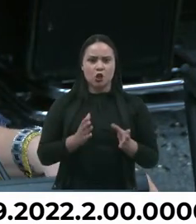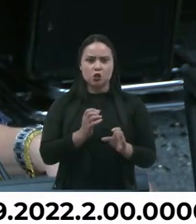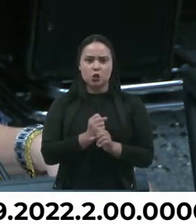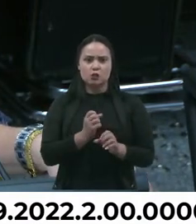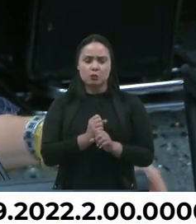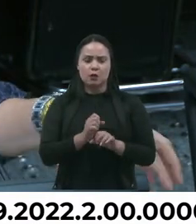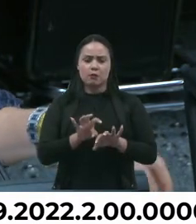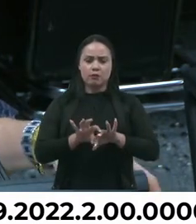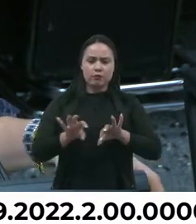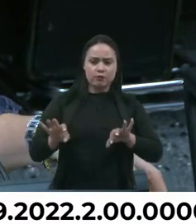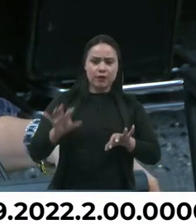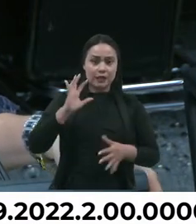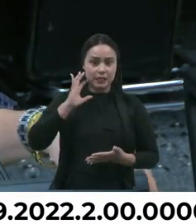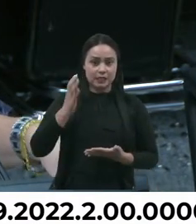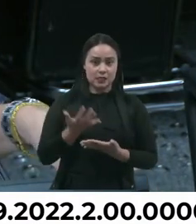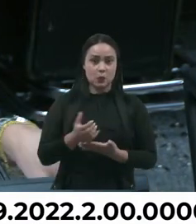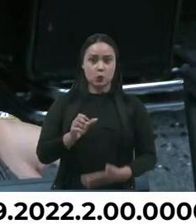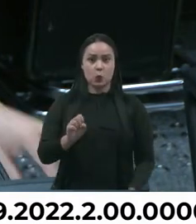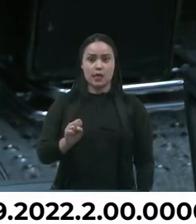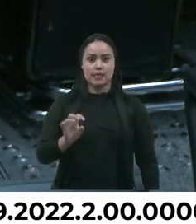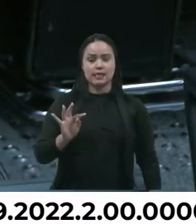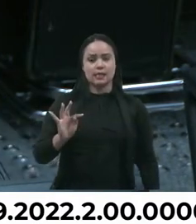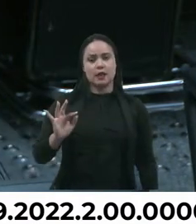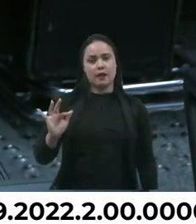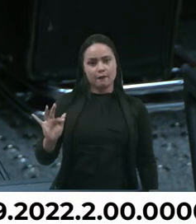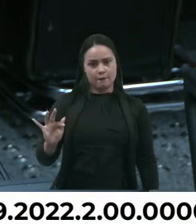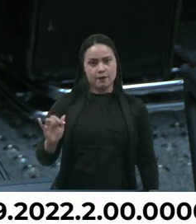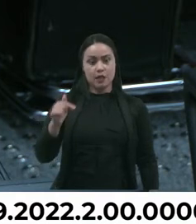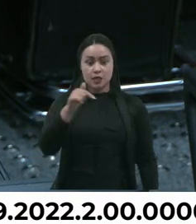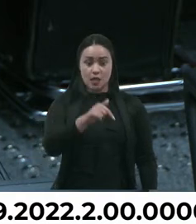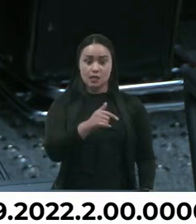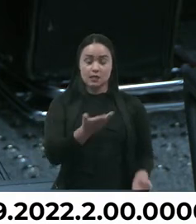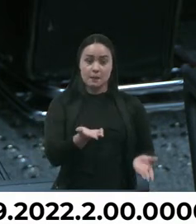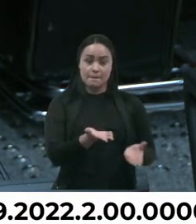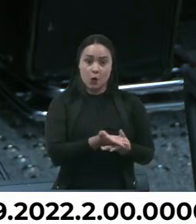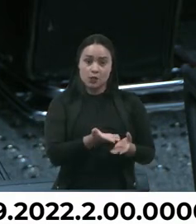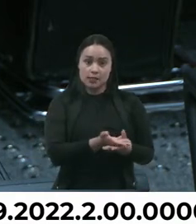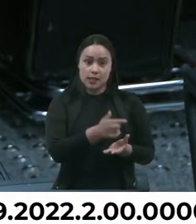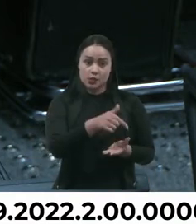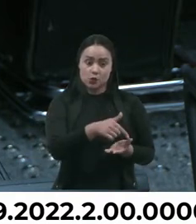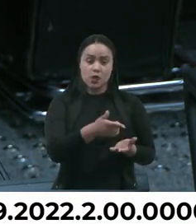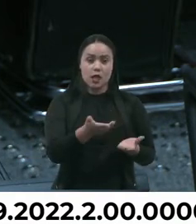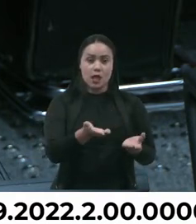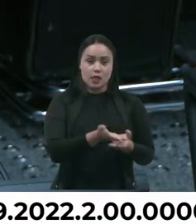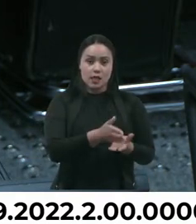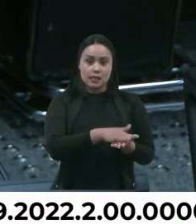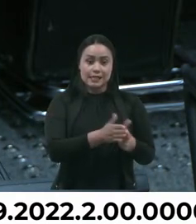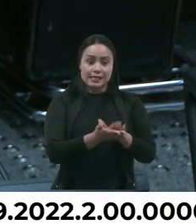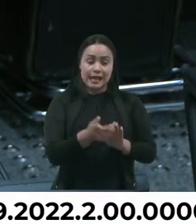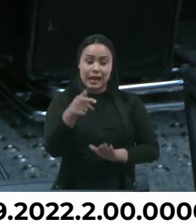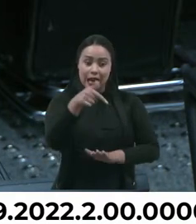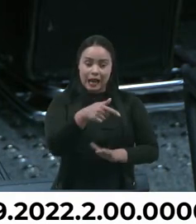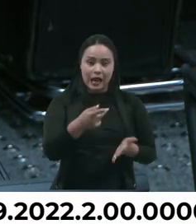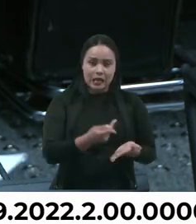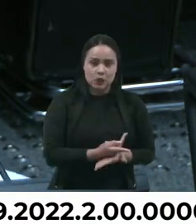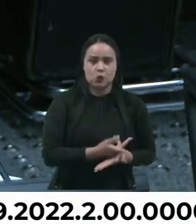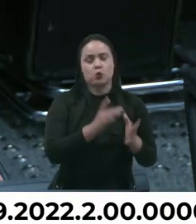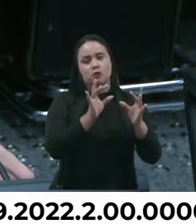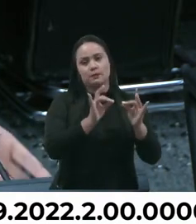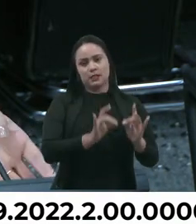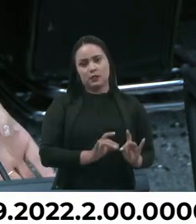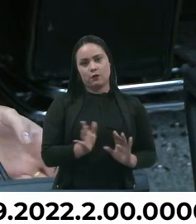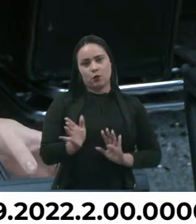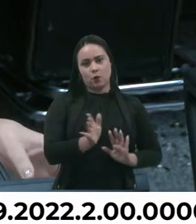de decisão do Supremo Tribunal Federal neste processo, neste caso específico. Só esse complemento, senhora presidente. Muito pois